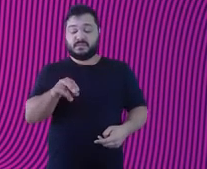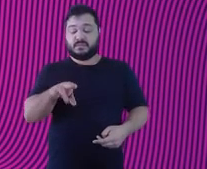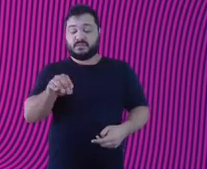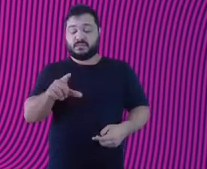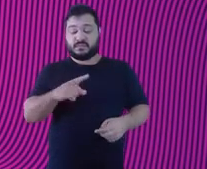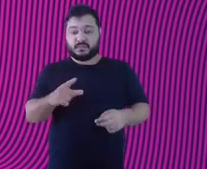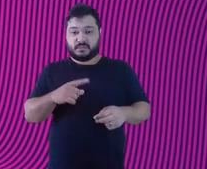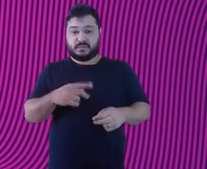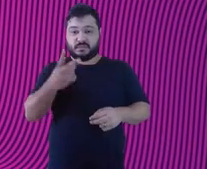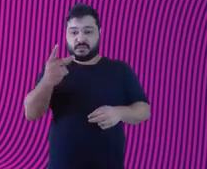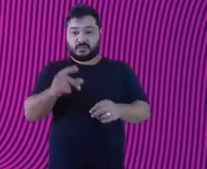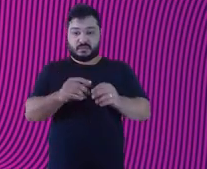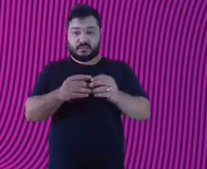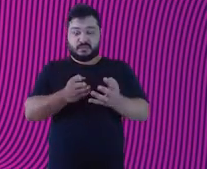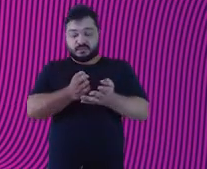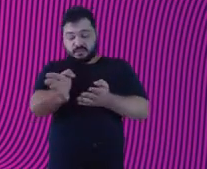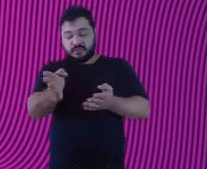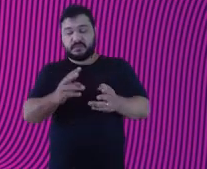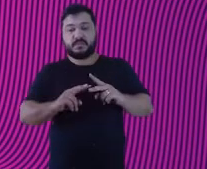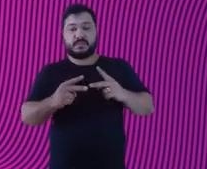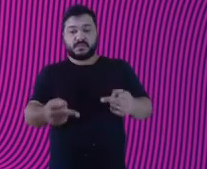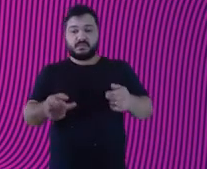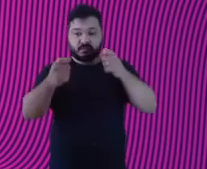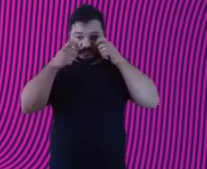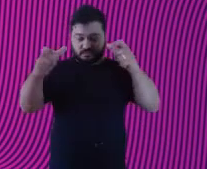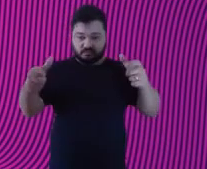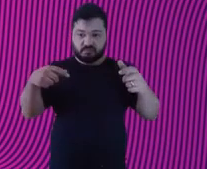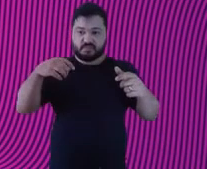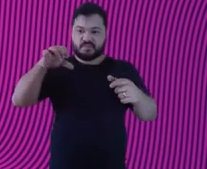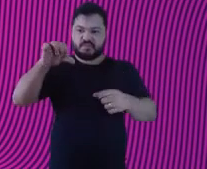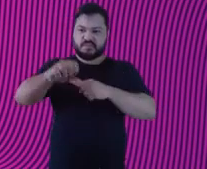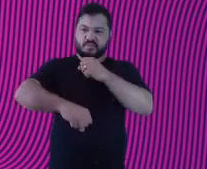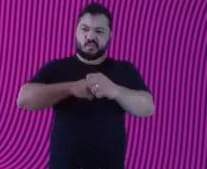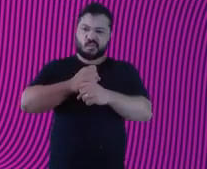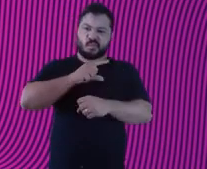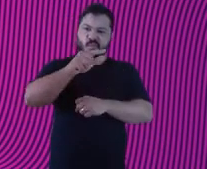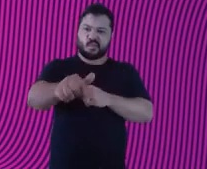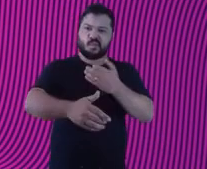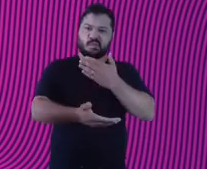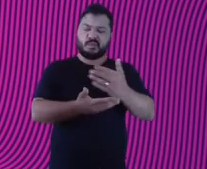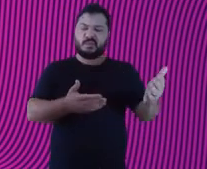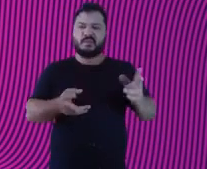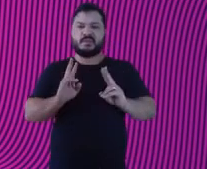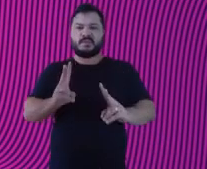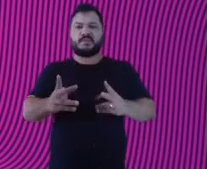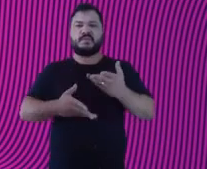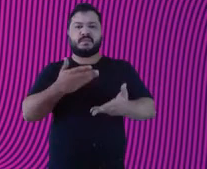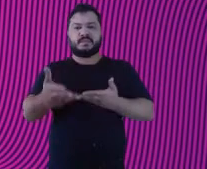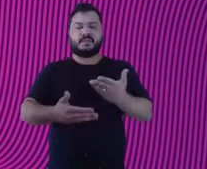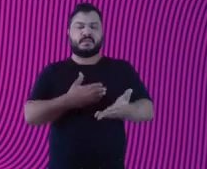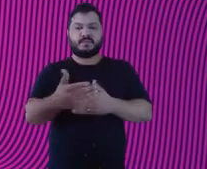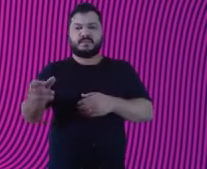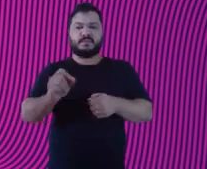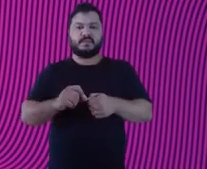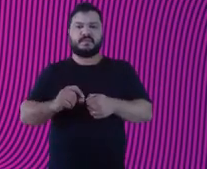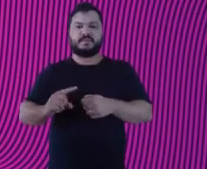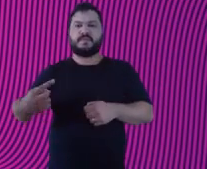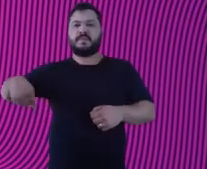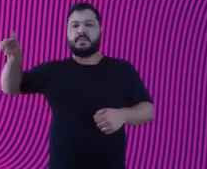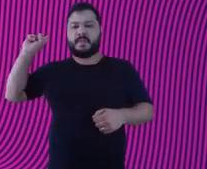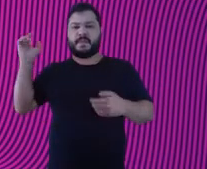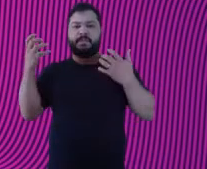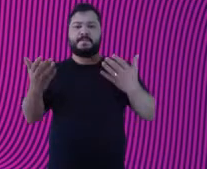segunda linha de tratamento com o transplante, eu acho super interessante, né? 9 anos depois você reiniciar a mesma terapêutica feita anteriormente. E eu queria saber o que o